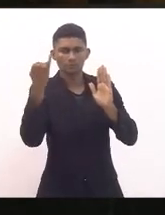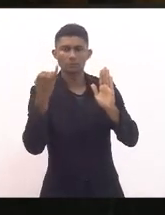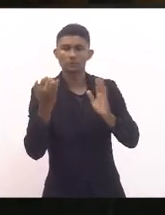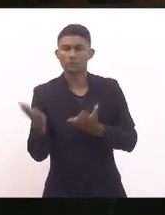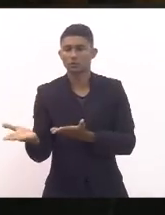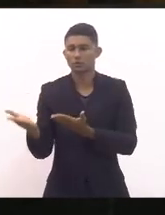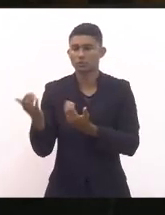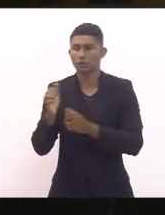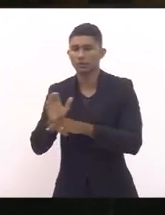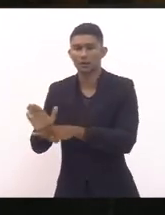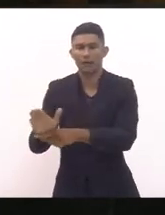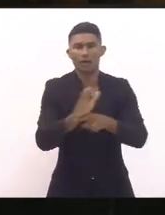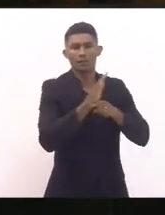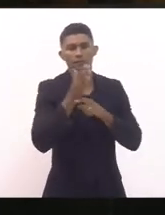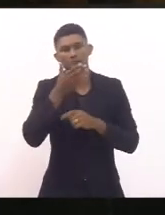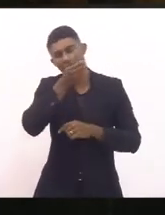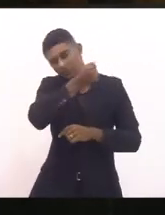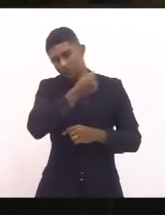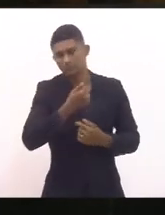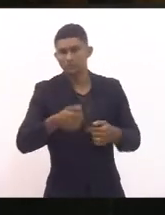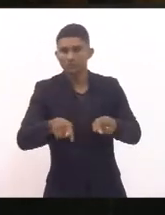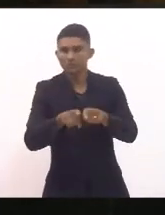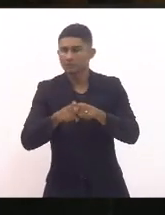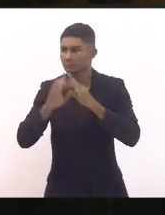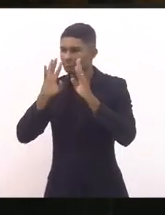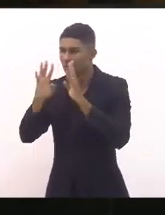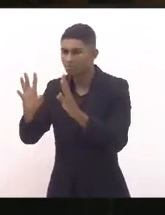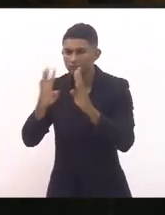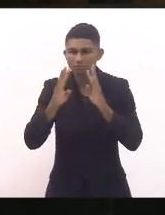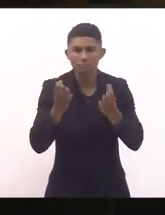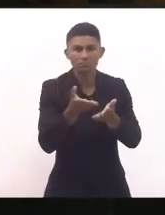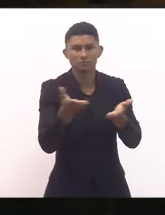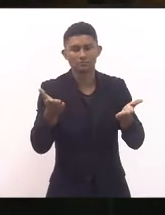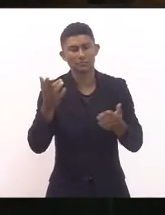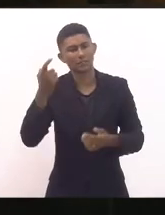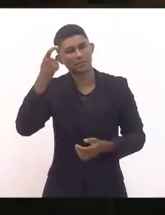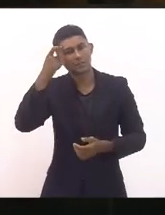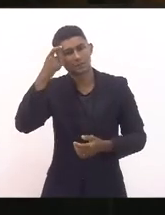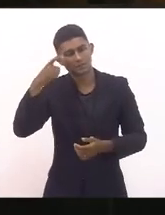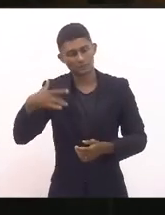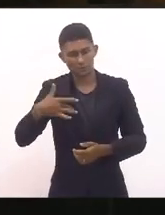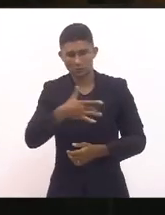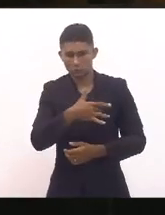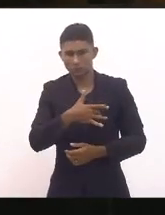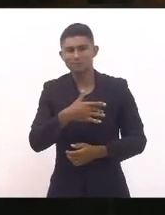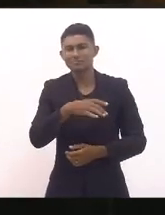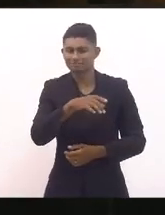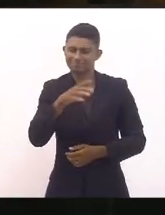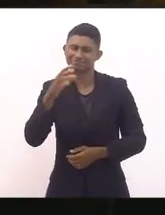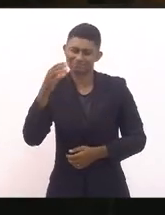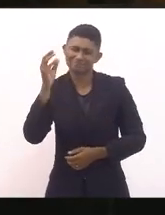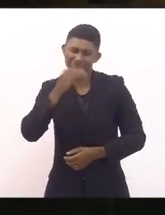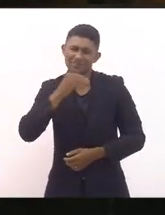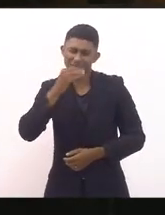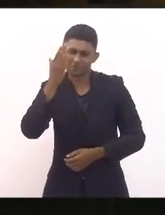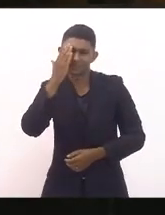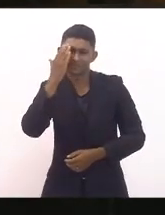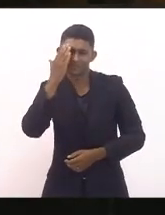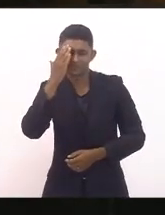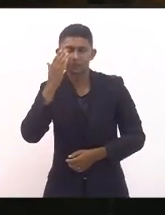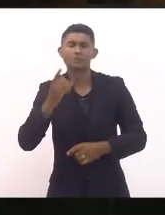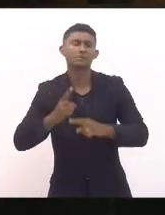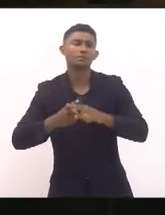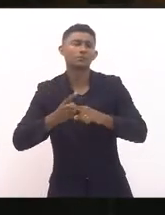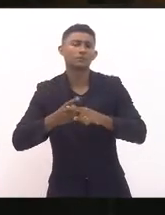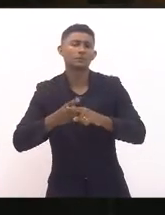juventude, que traz aí o acolhimento na sua saúde mental, que já está tão fragilizada. Seja por falta